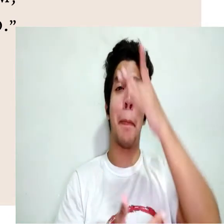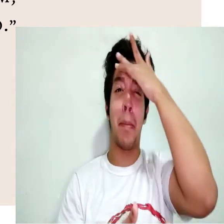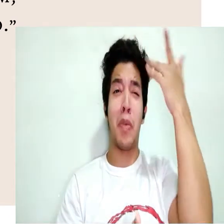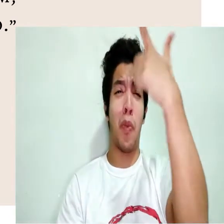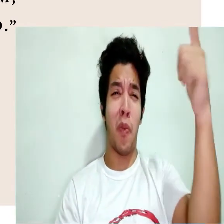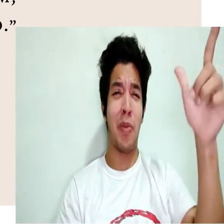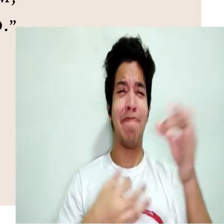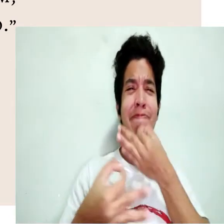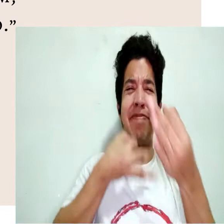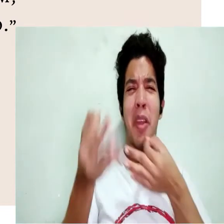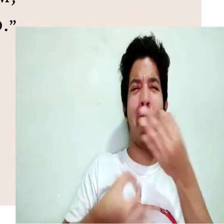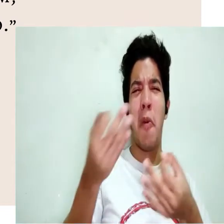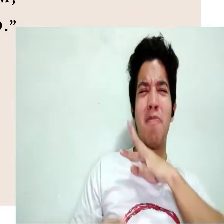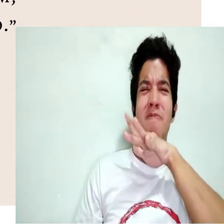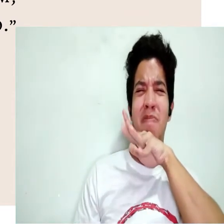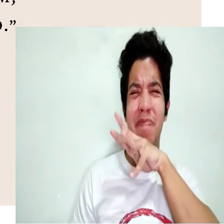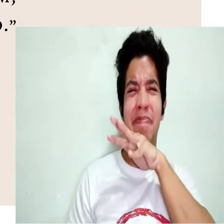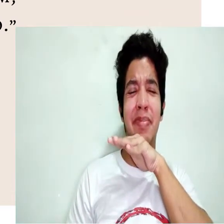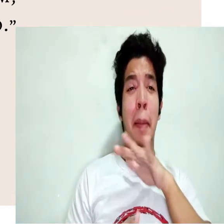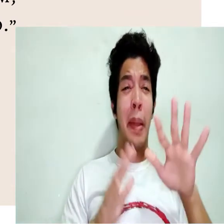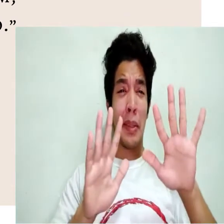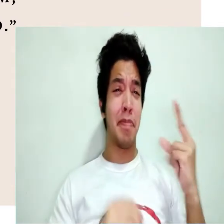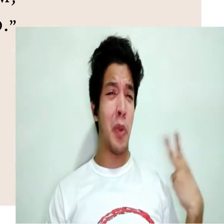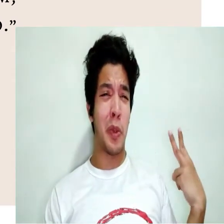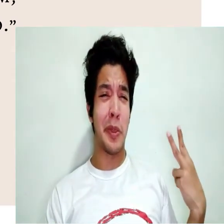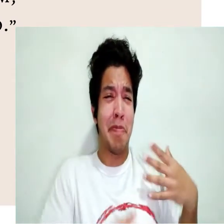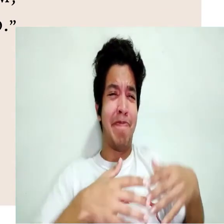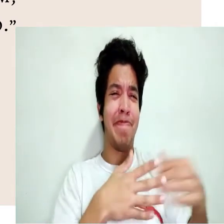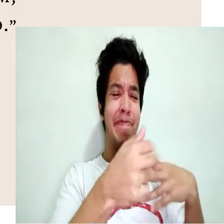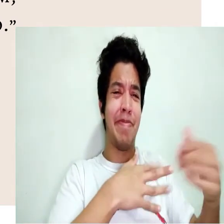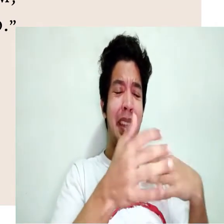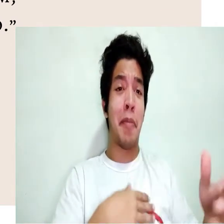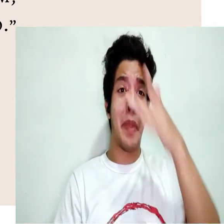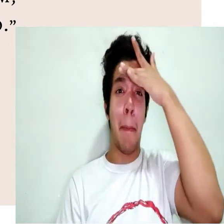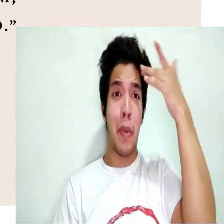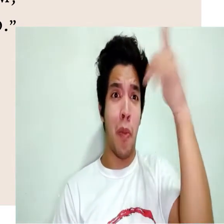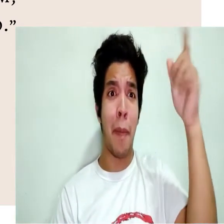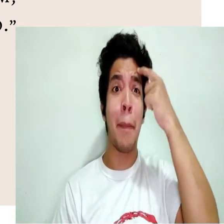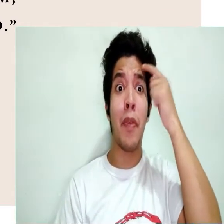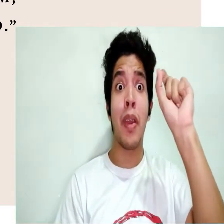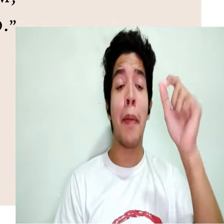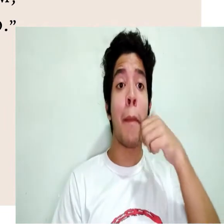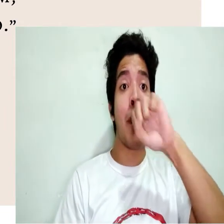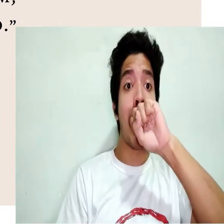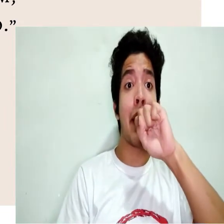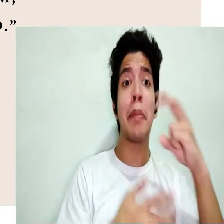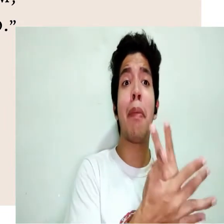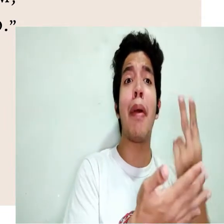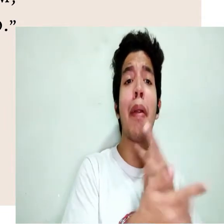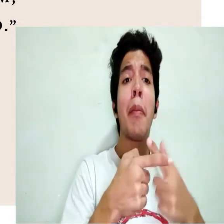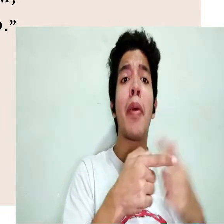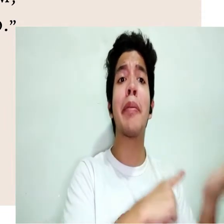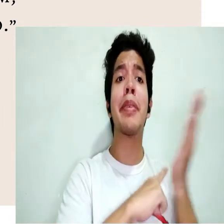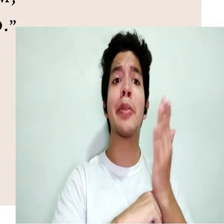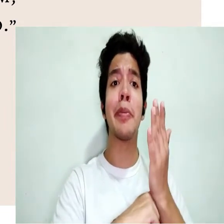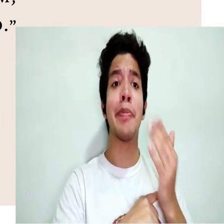né? Só quem criticava eram os outros de fora, né? Mas aí eu não tô nem aí, nem ligo pro que os outros pensam. Outros, assim, da rua, achavam que minha mãe estava